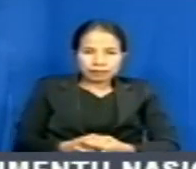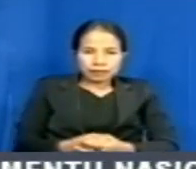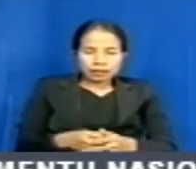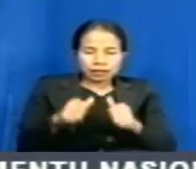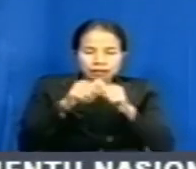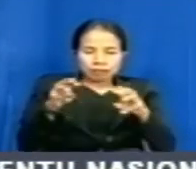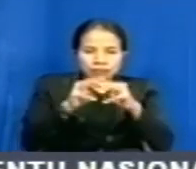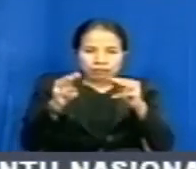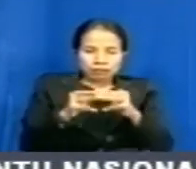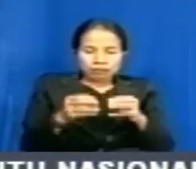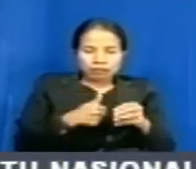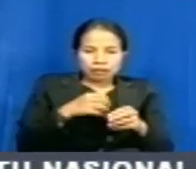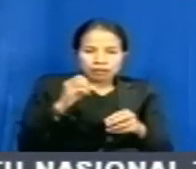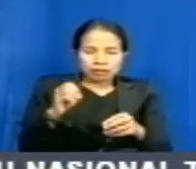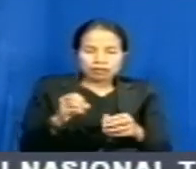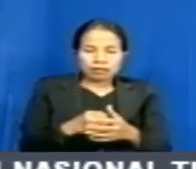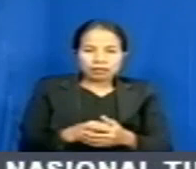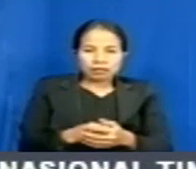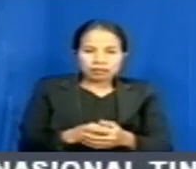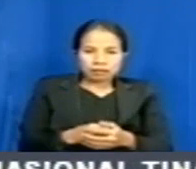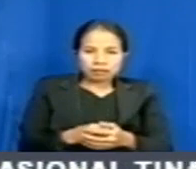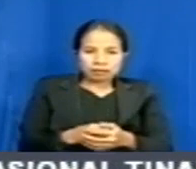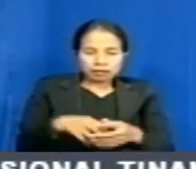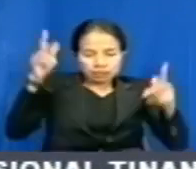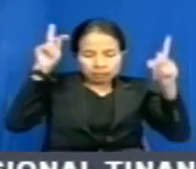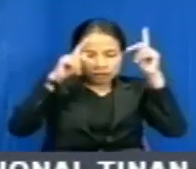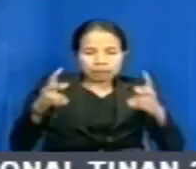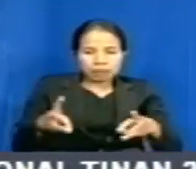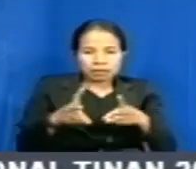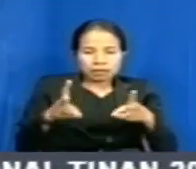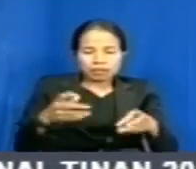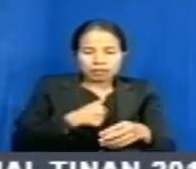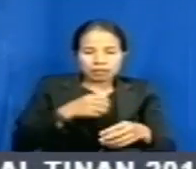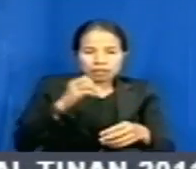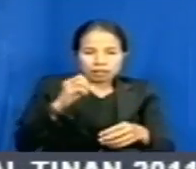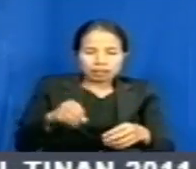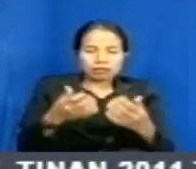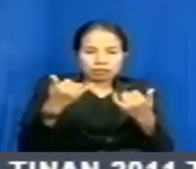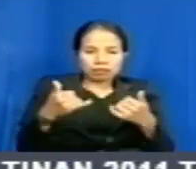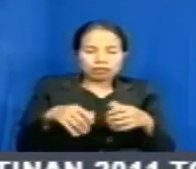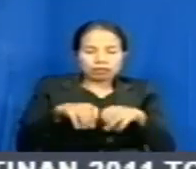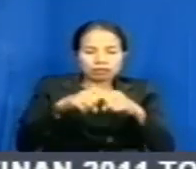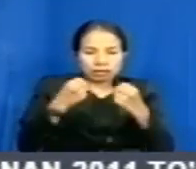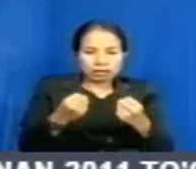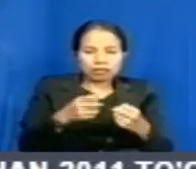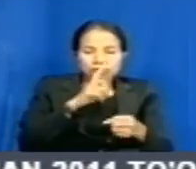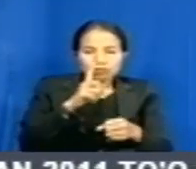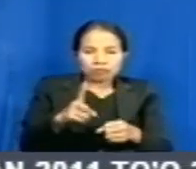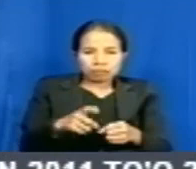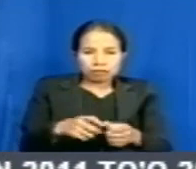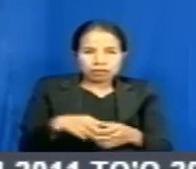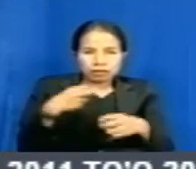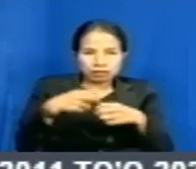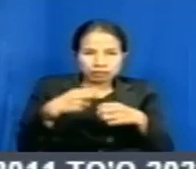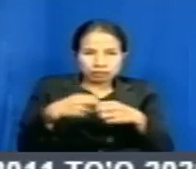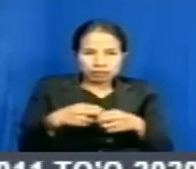Administrador do município Inaro, Leobedilo Amaral Pereira, já sente preocupado com a estrada e a Vila Inaro, nebeto agora a condição ATBs, no meio de